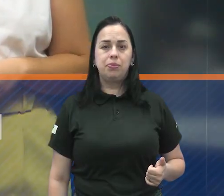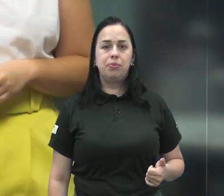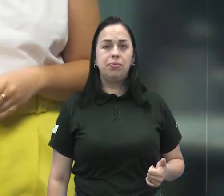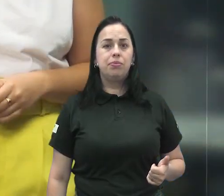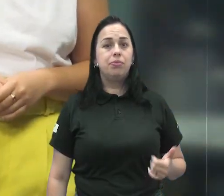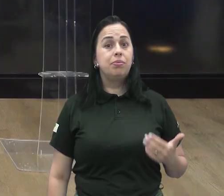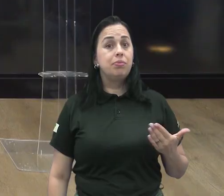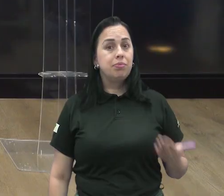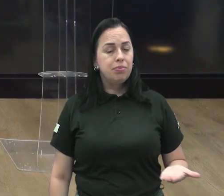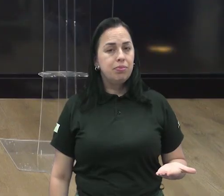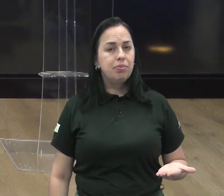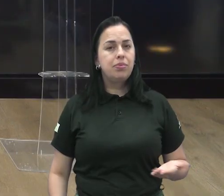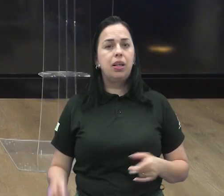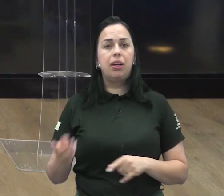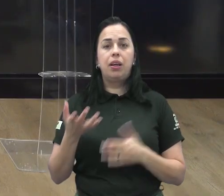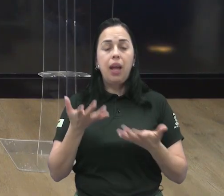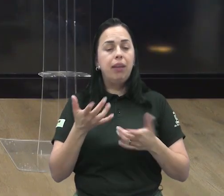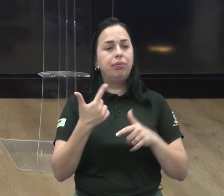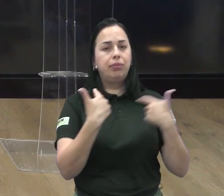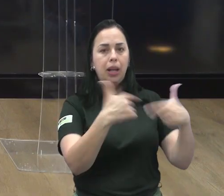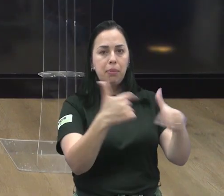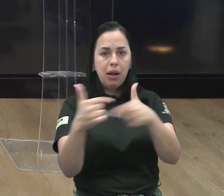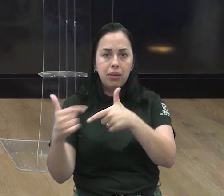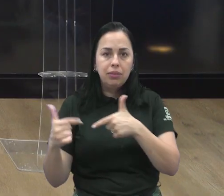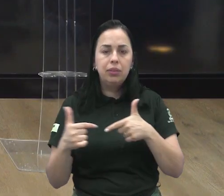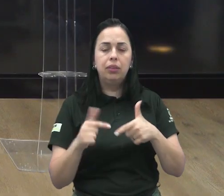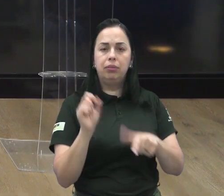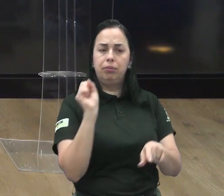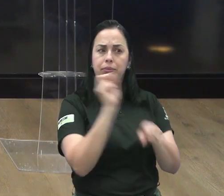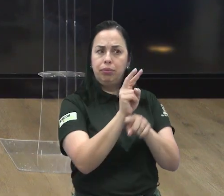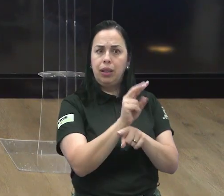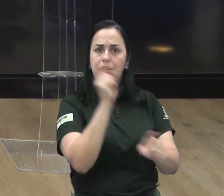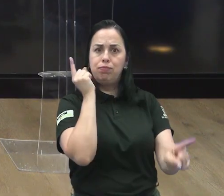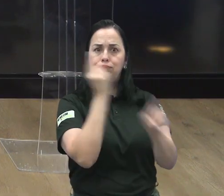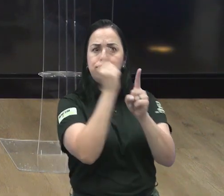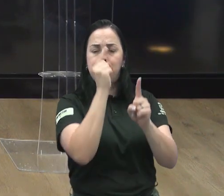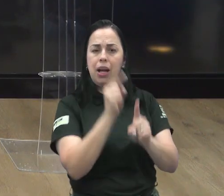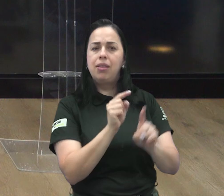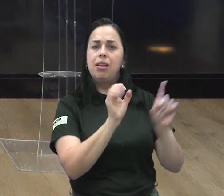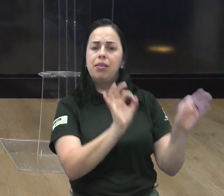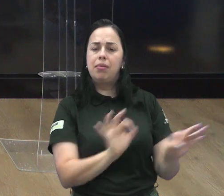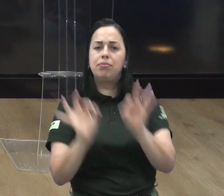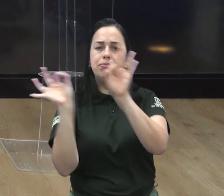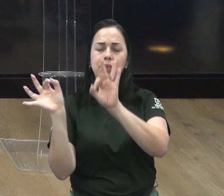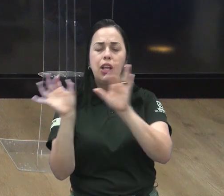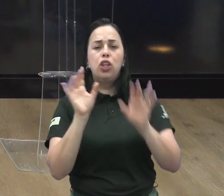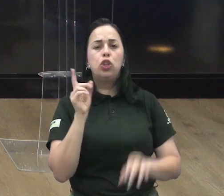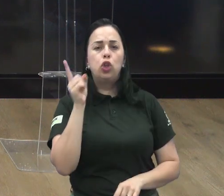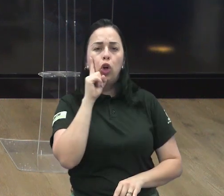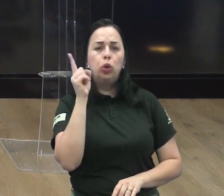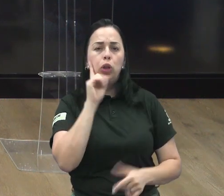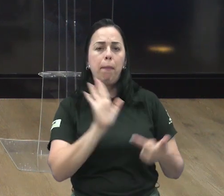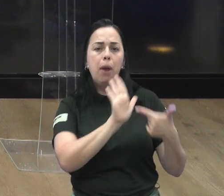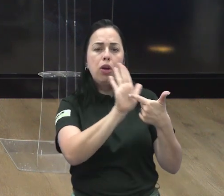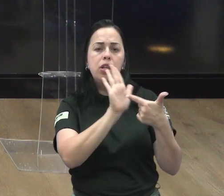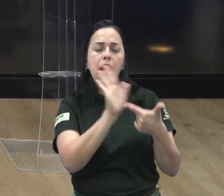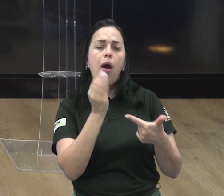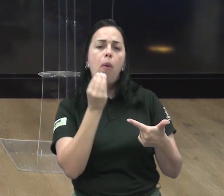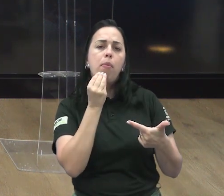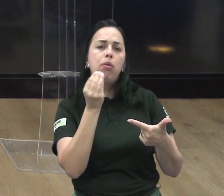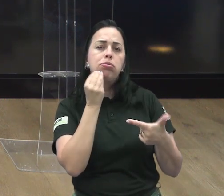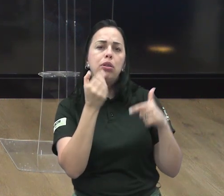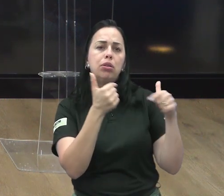iepsantacasasjc.com. E quem busca por emprego pode encontrar uma vaga na nossa agenda de serviço. Todos os dias divulgamos